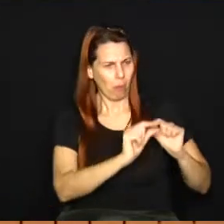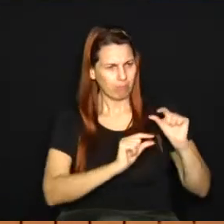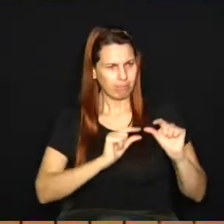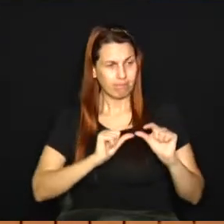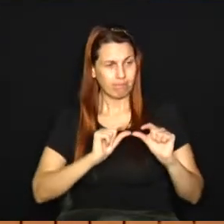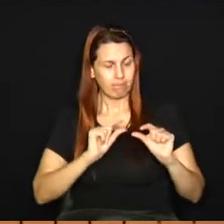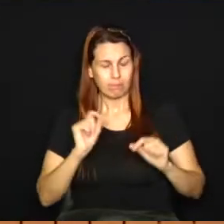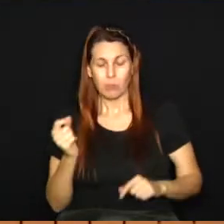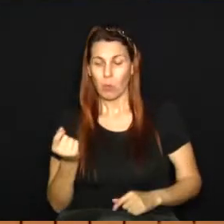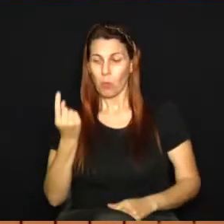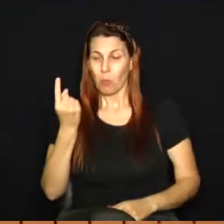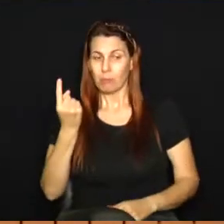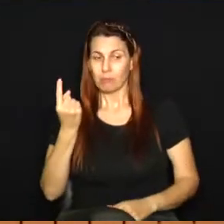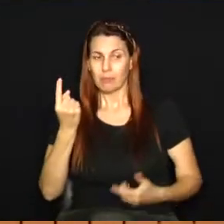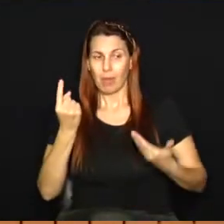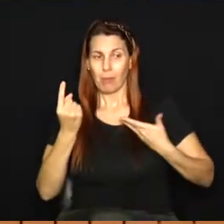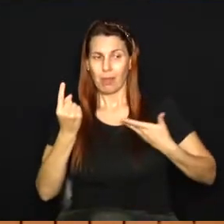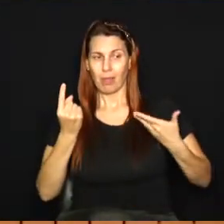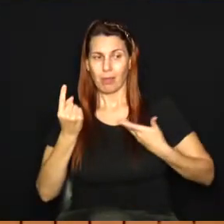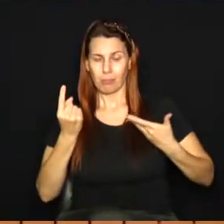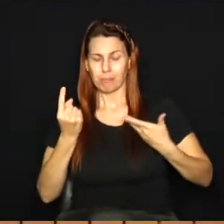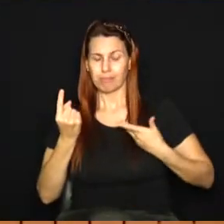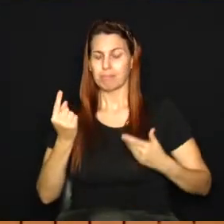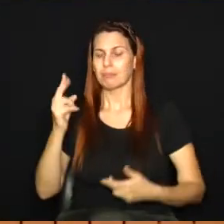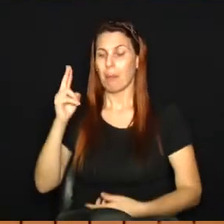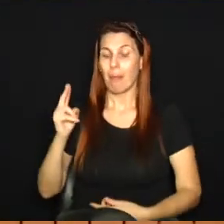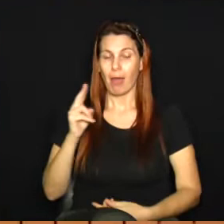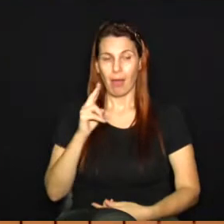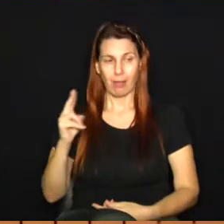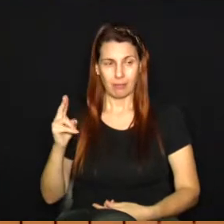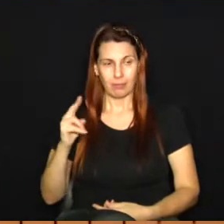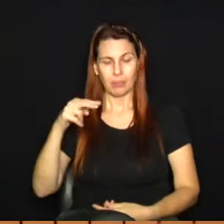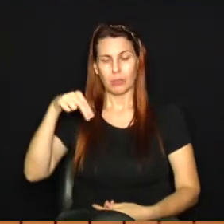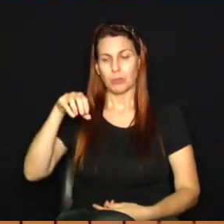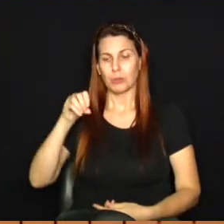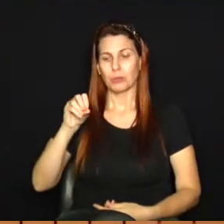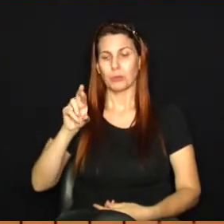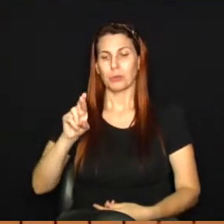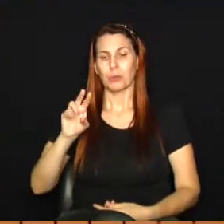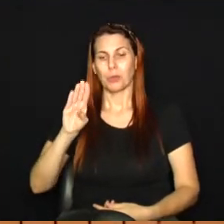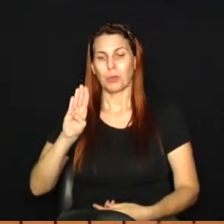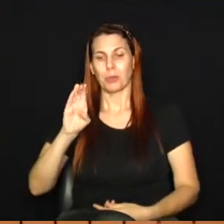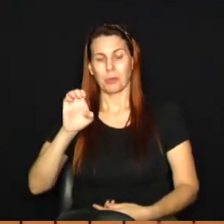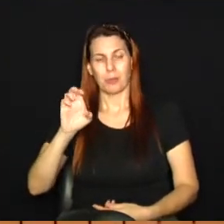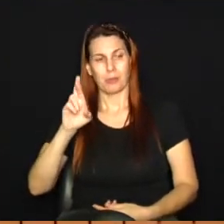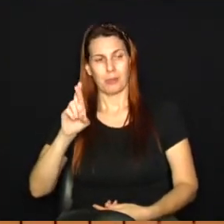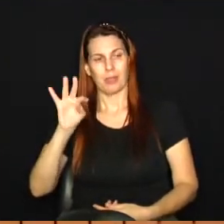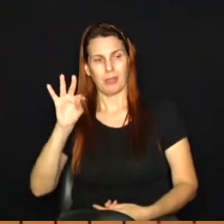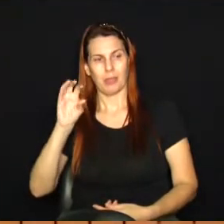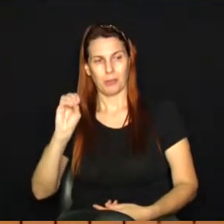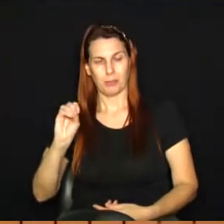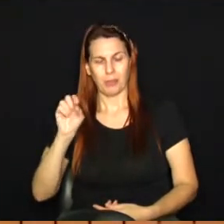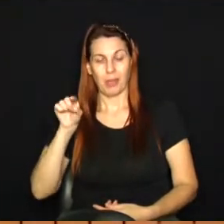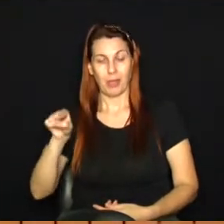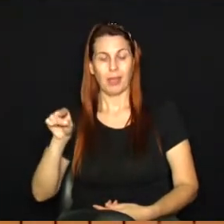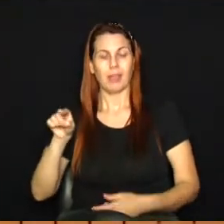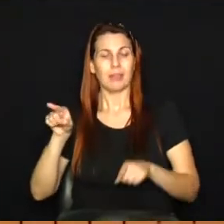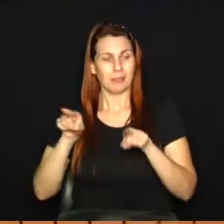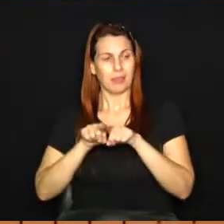amigo, tem um grande amigo, o Padre Norberto. O Padre Norberto, ele foi também capuchinho em